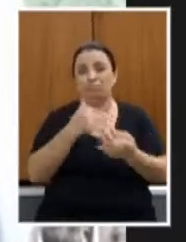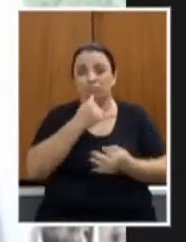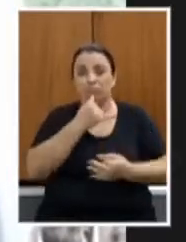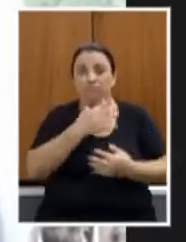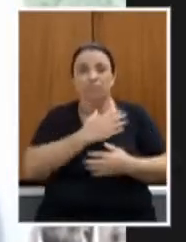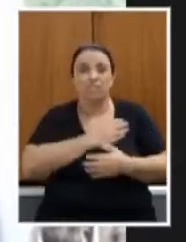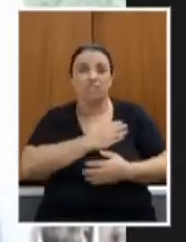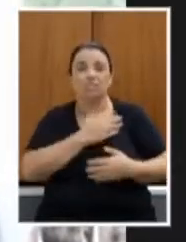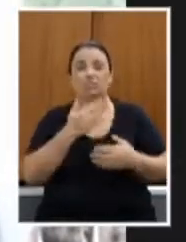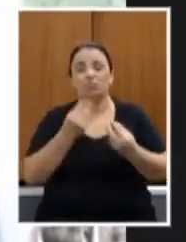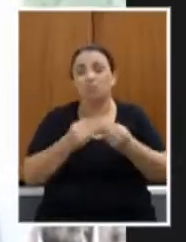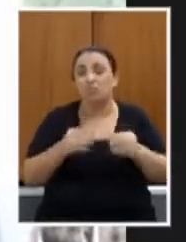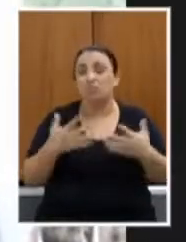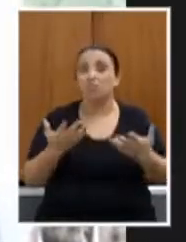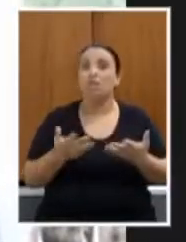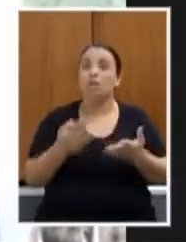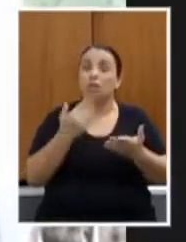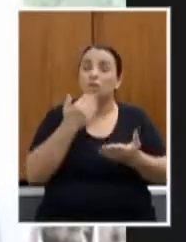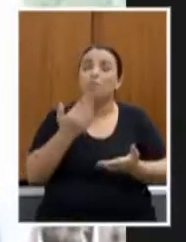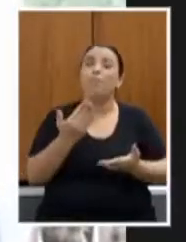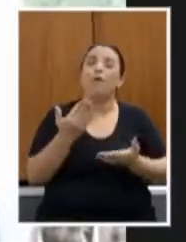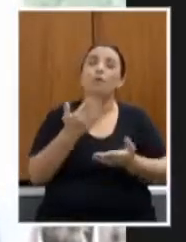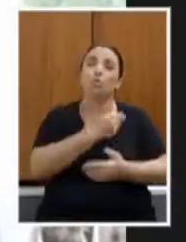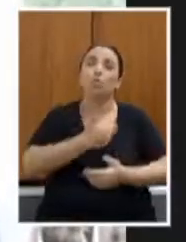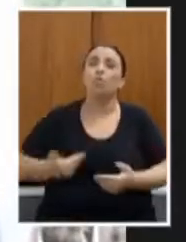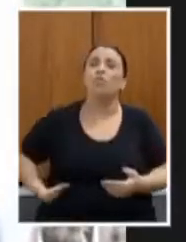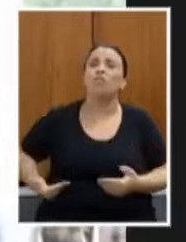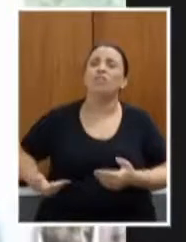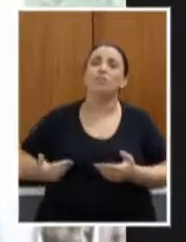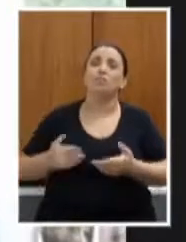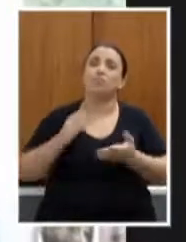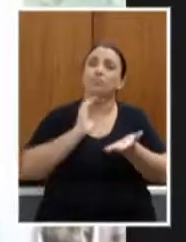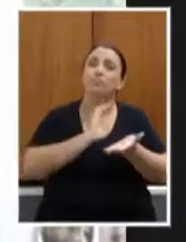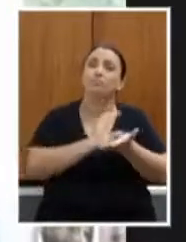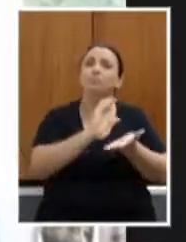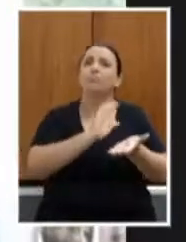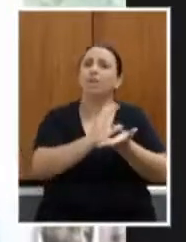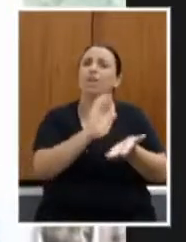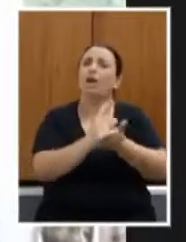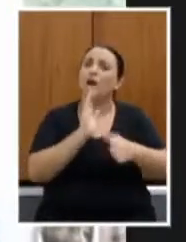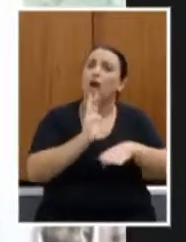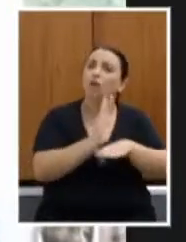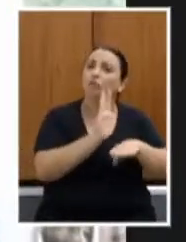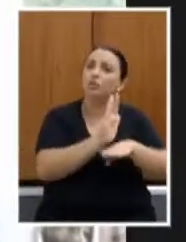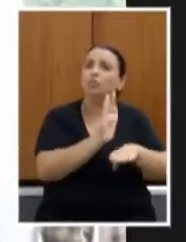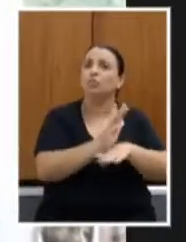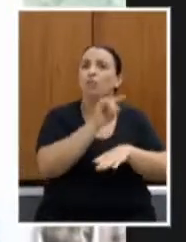o apoio do governo do Estado de imediato para que envie recursos,